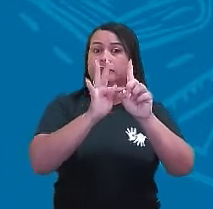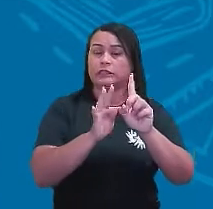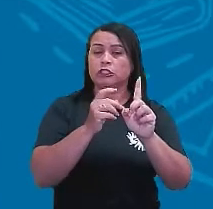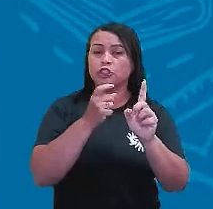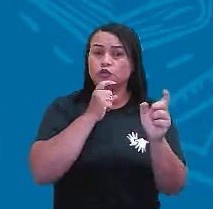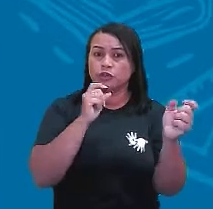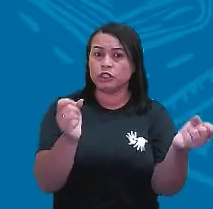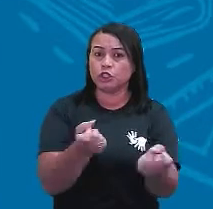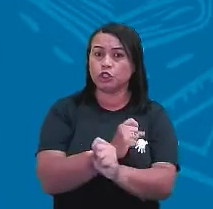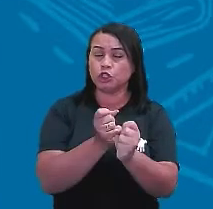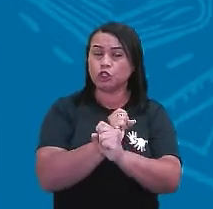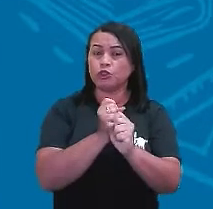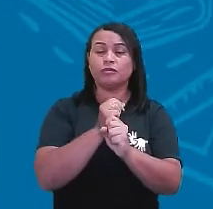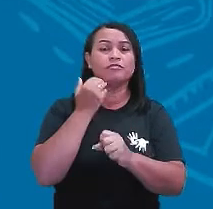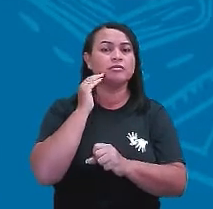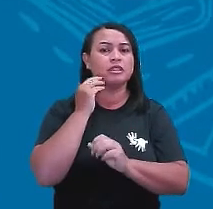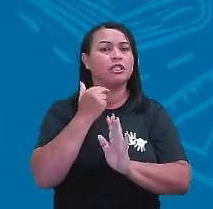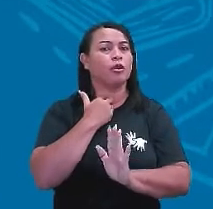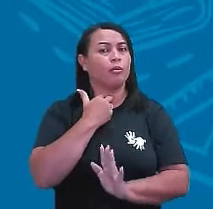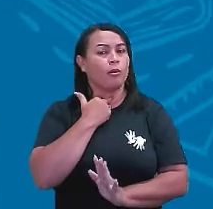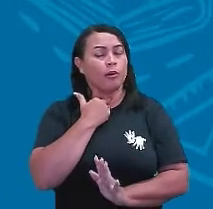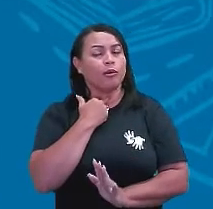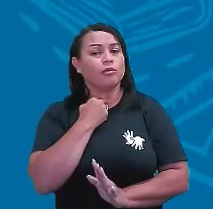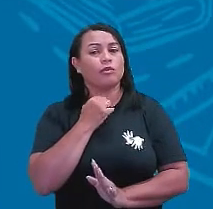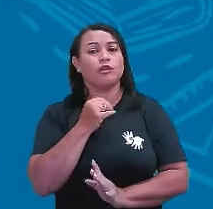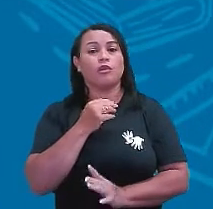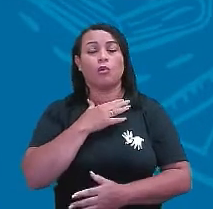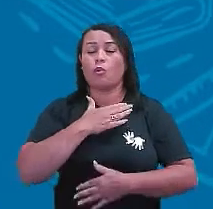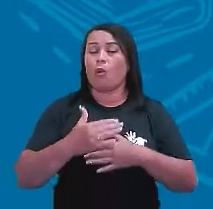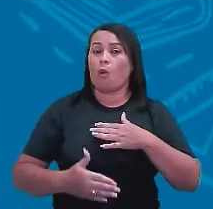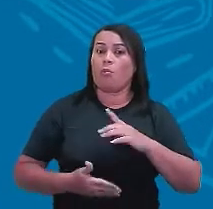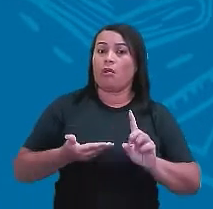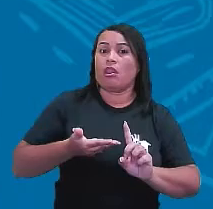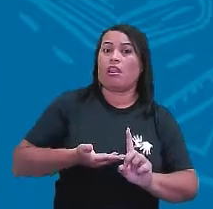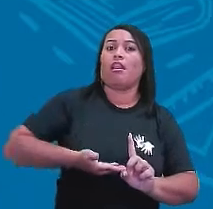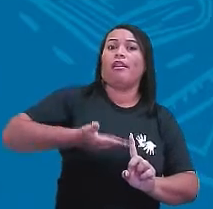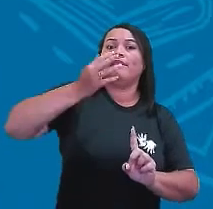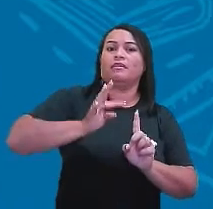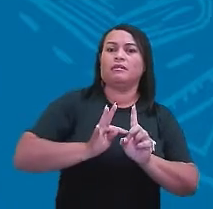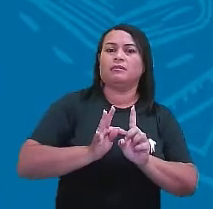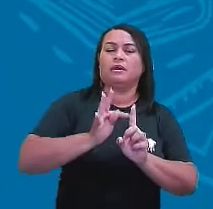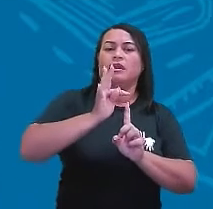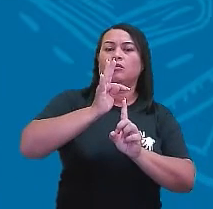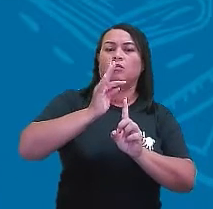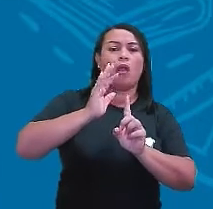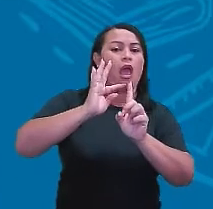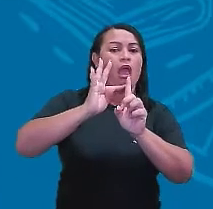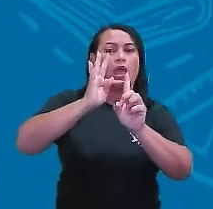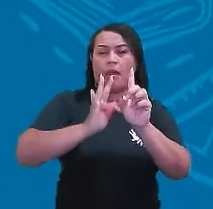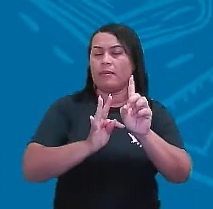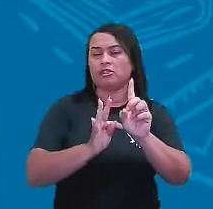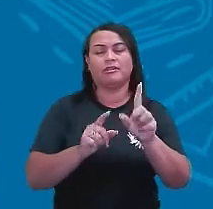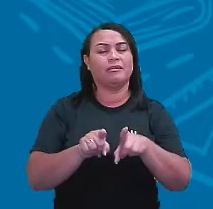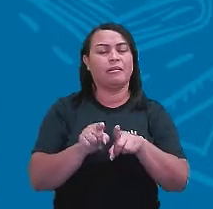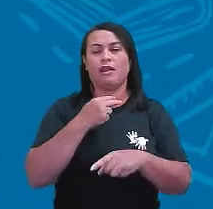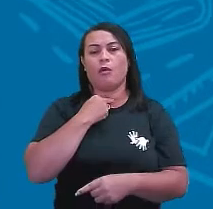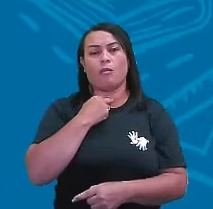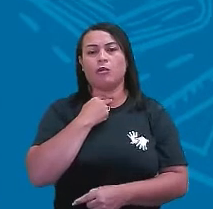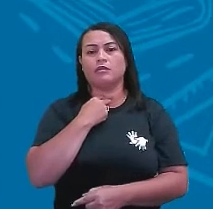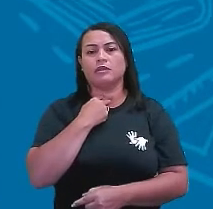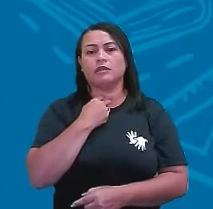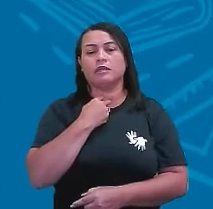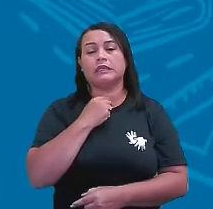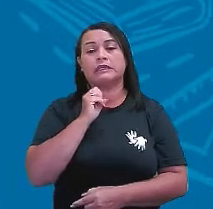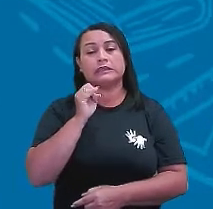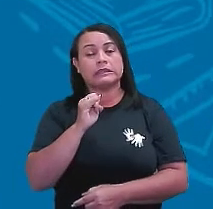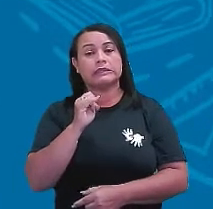E aí, a gente não pode deixar nem a temperatura da gente abaixar muito, nem subir muito, tá certo? Se isso